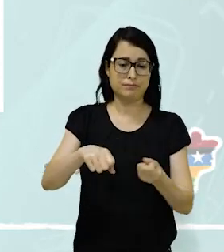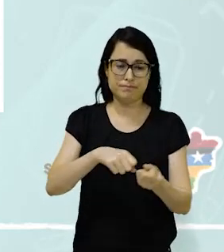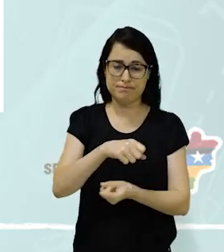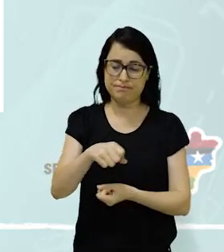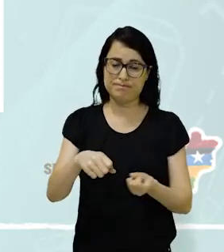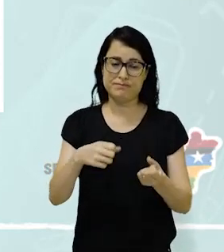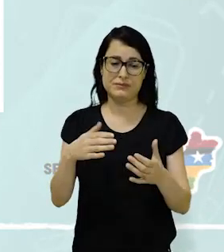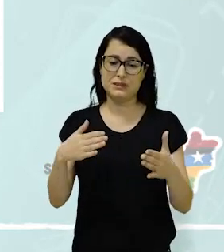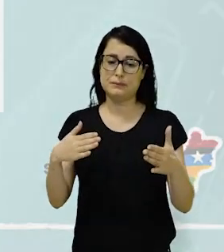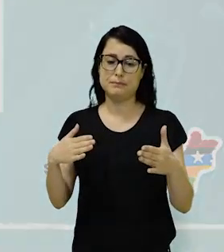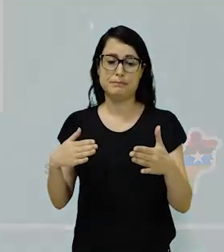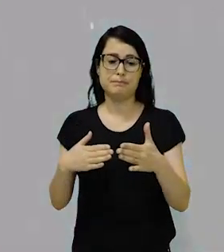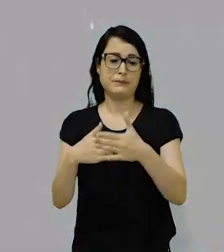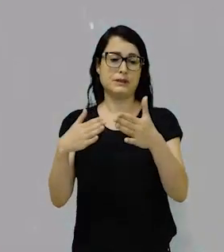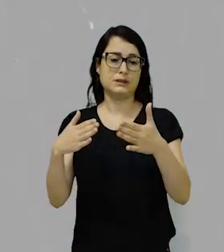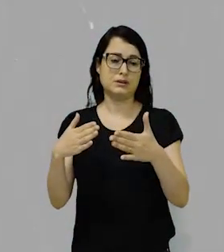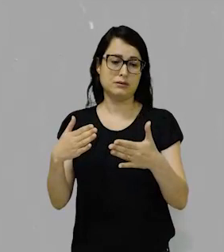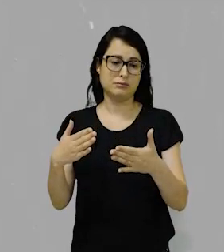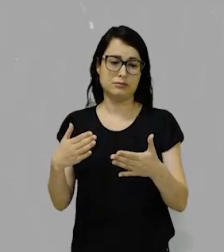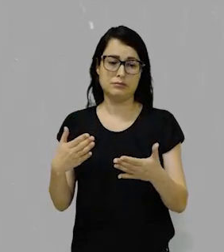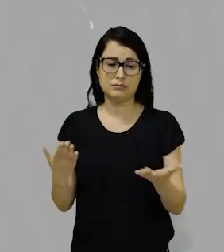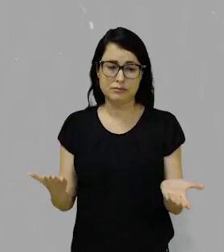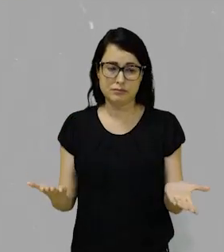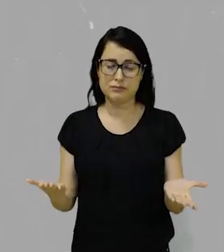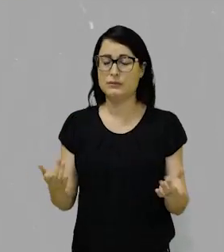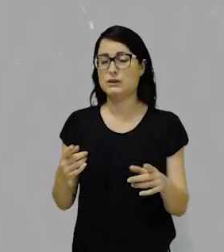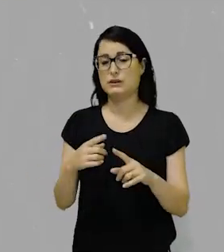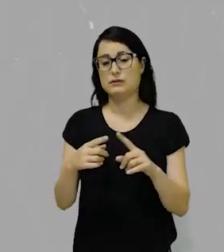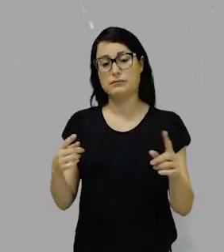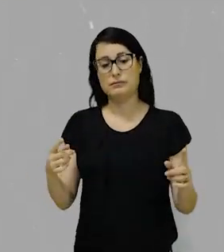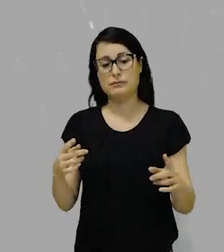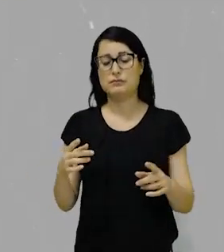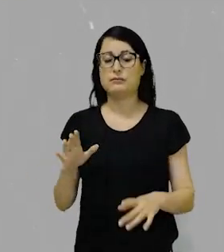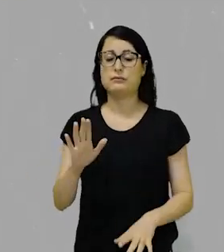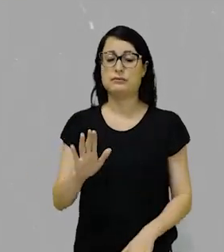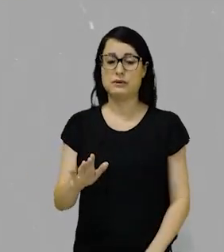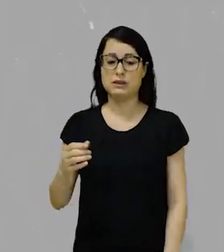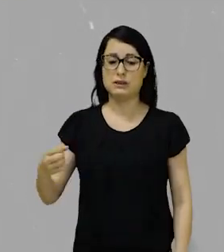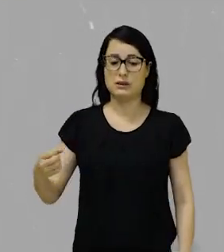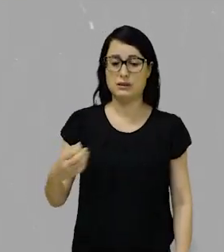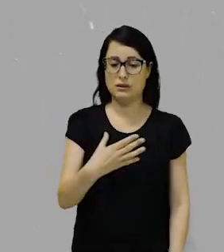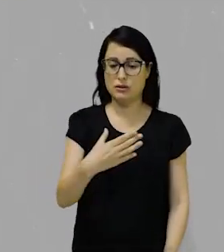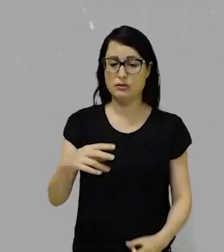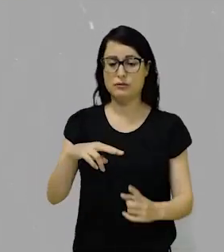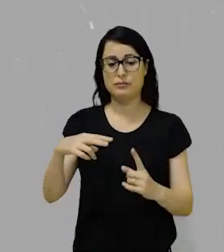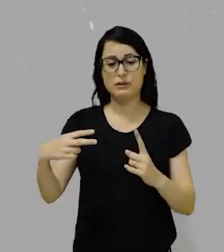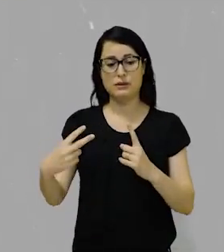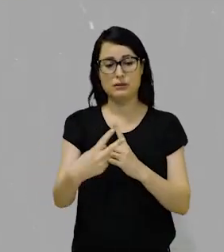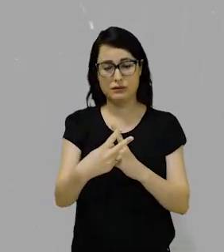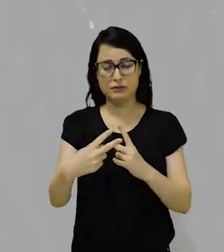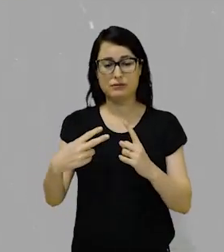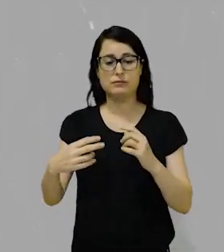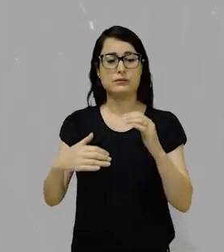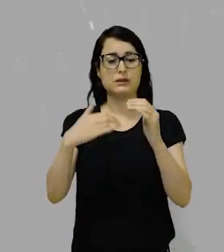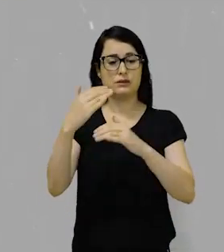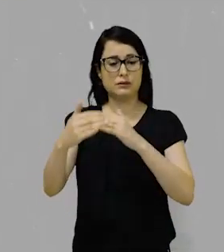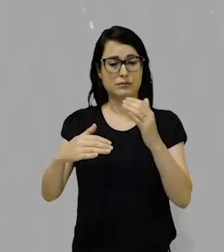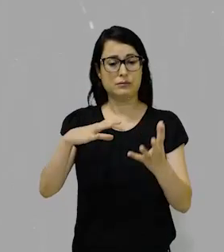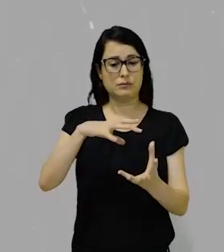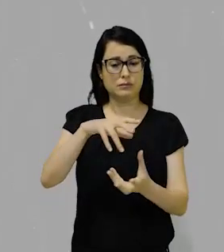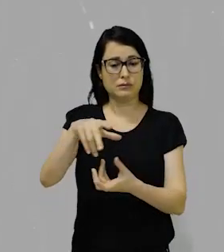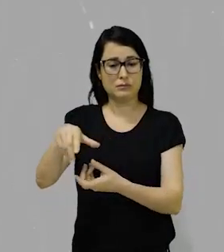forma, impede a lógica do lucro. Errado. O desenvolvimento sustentável, nessa nova perspectiva, tá, de